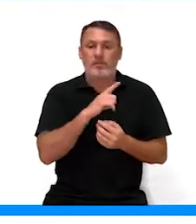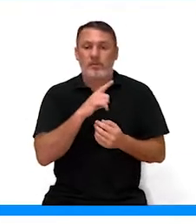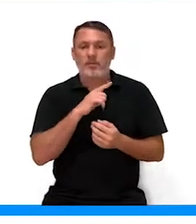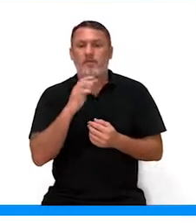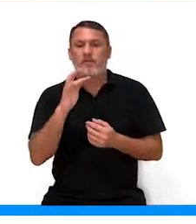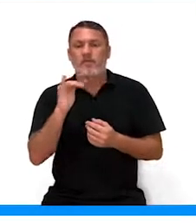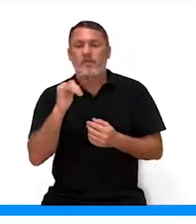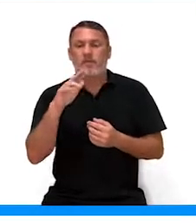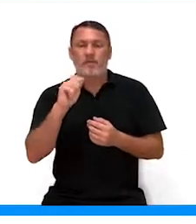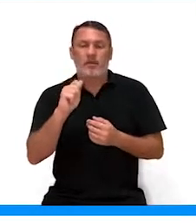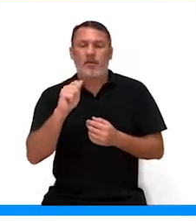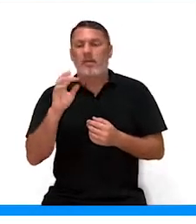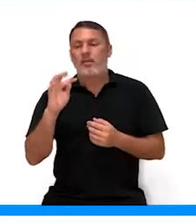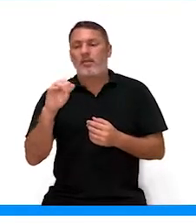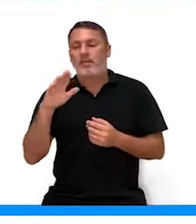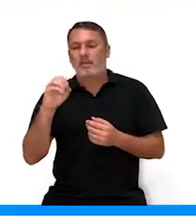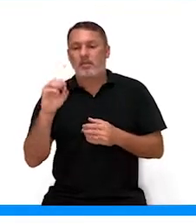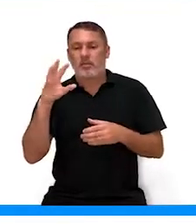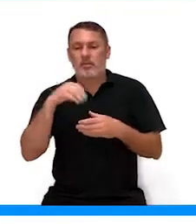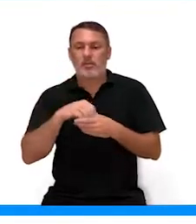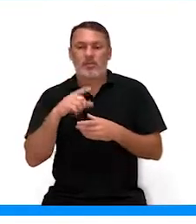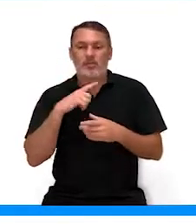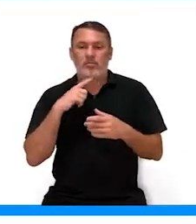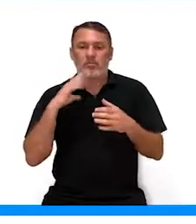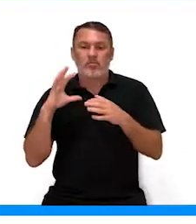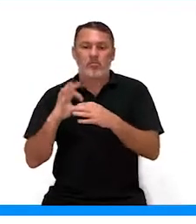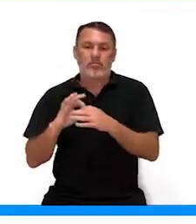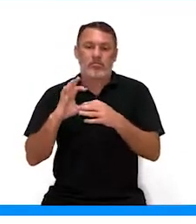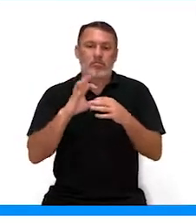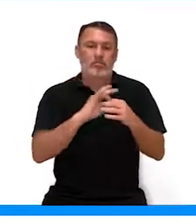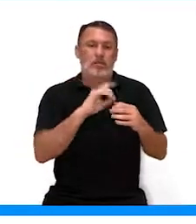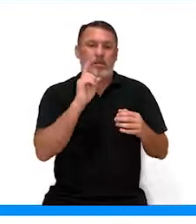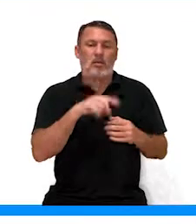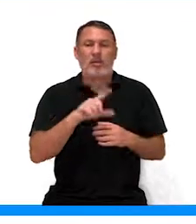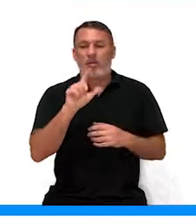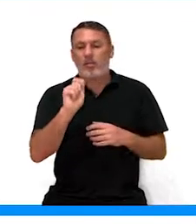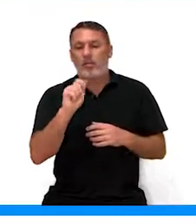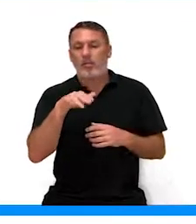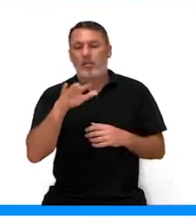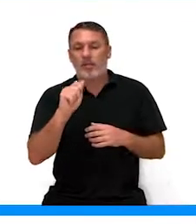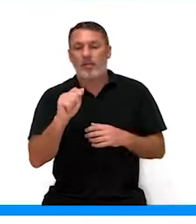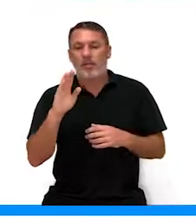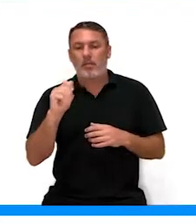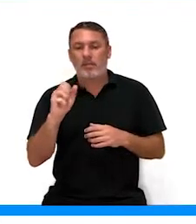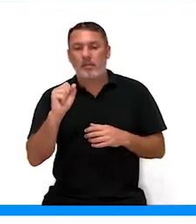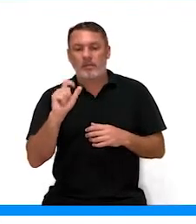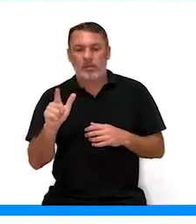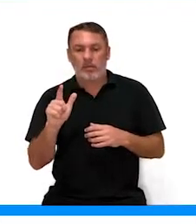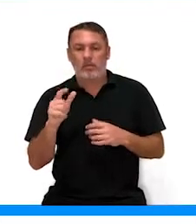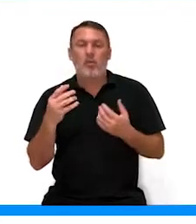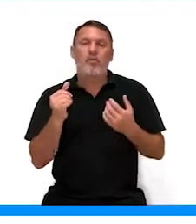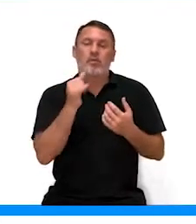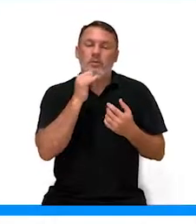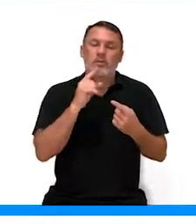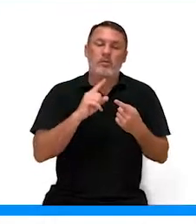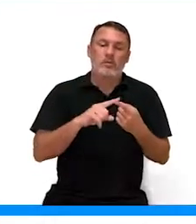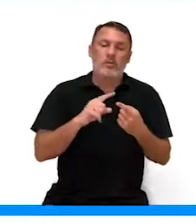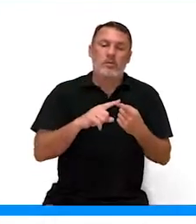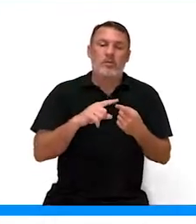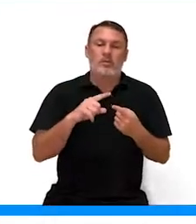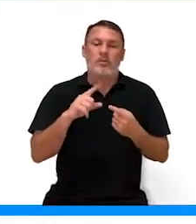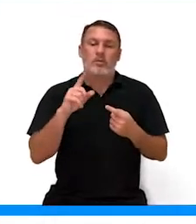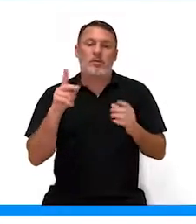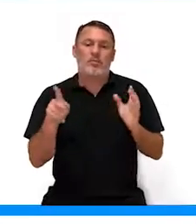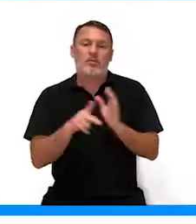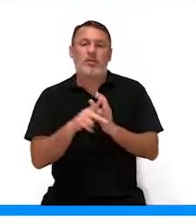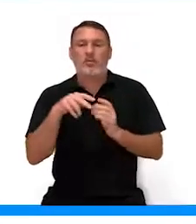Em alguns casos, tem fibras do tecido conjuntivo que se associam com essa lâmina basal. Então, ao invés